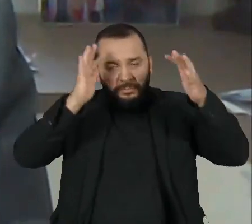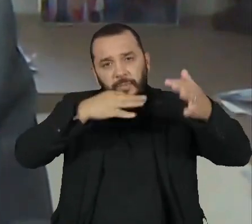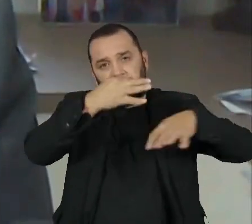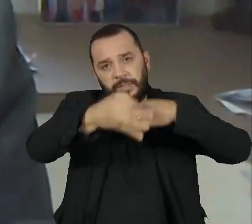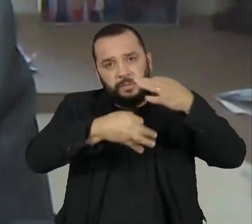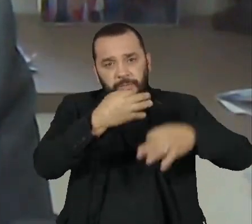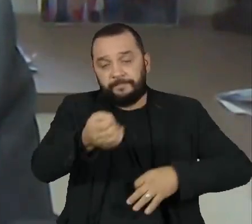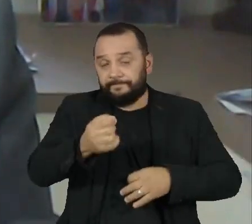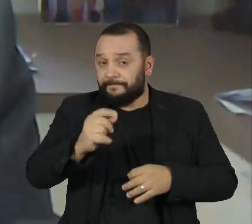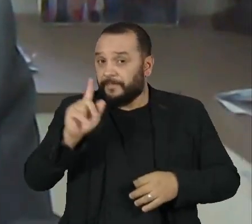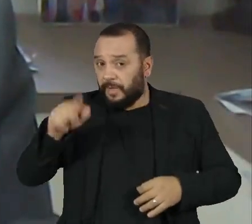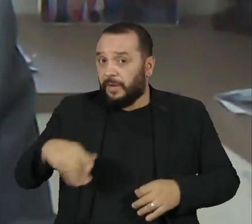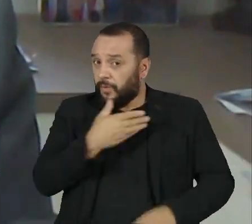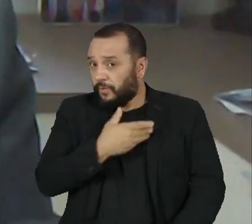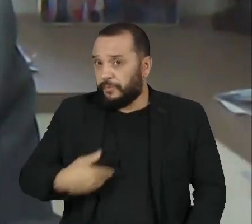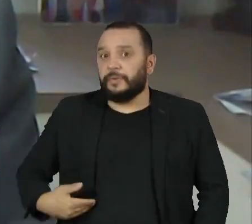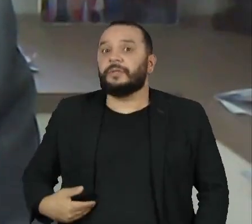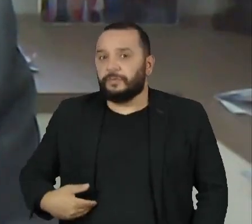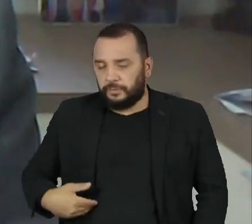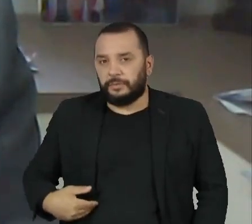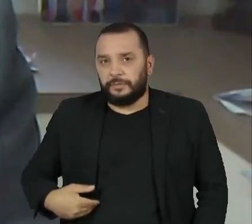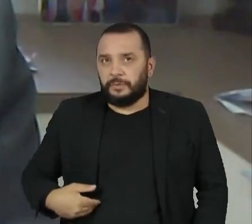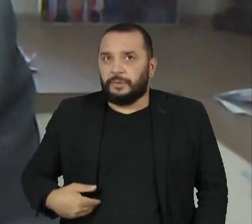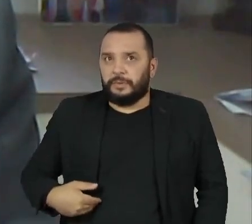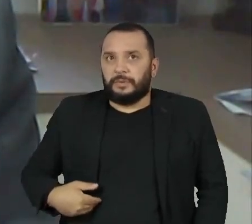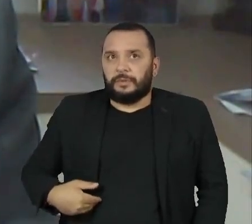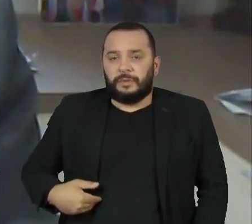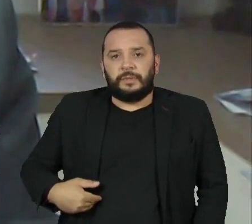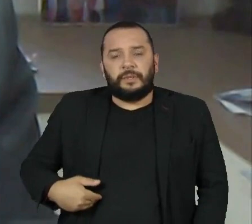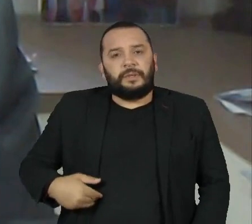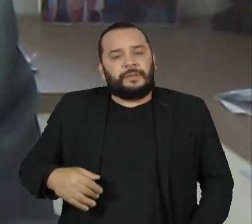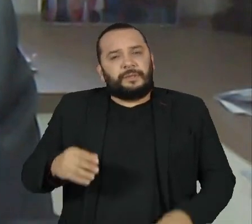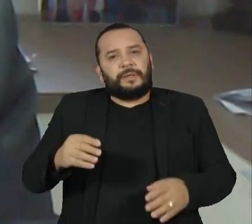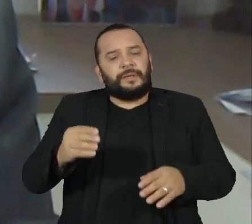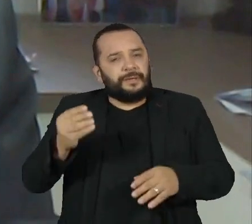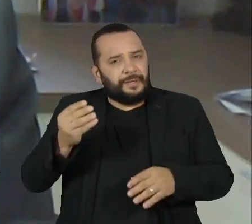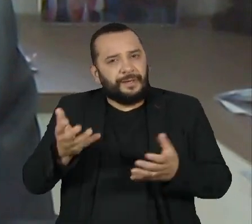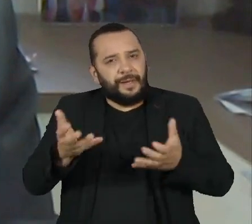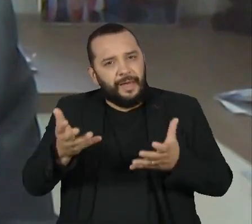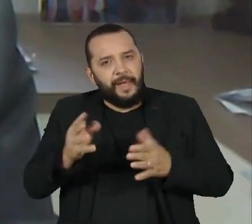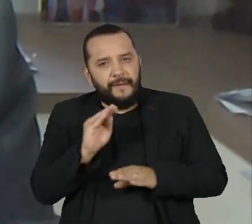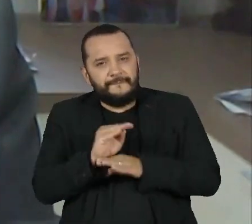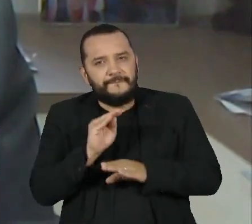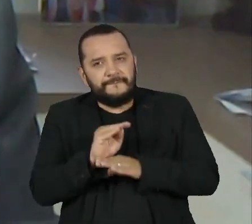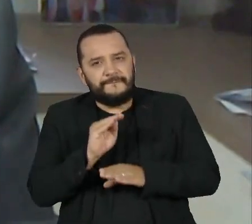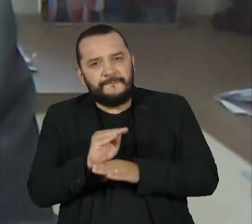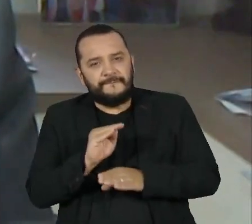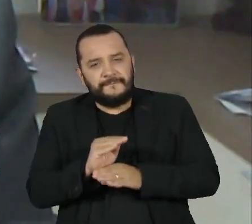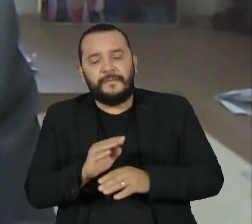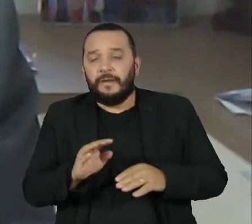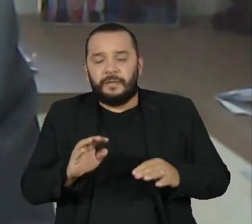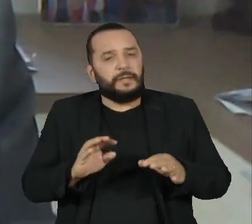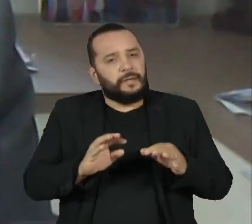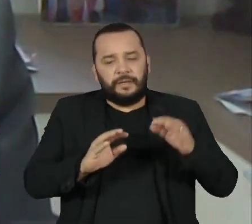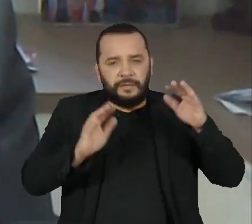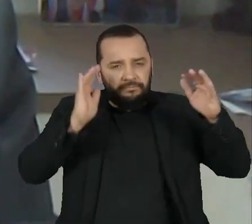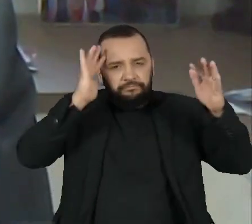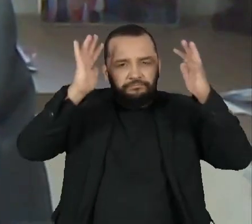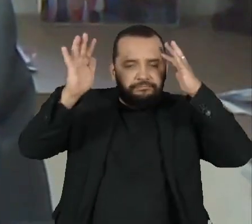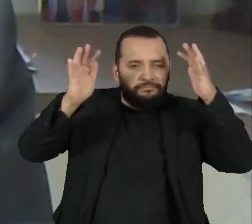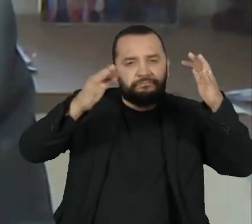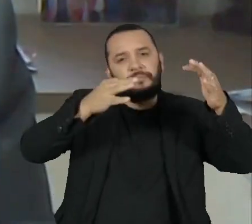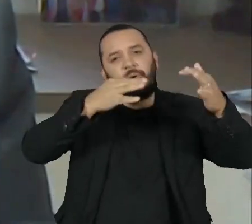público, basicamente do poder executivo, que tenta prevenir que a liberdade de expressão do pensamento, quer dizer, o uso